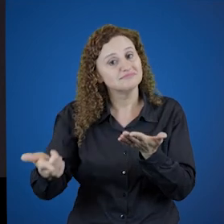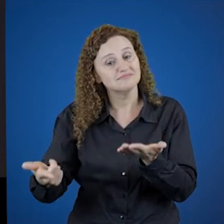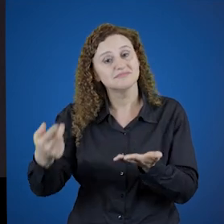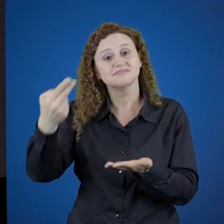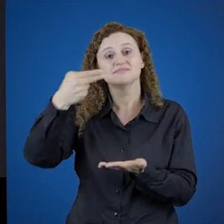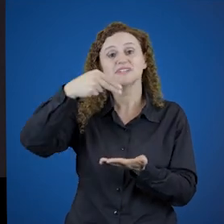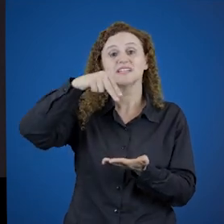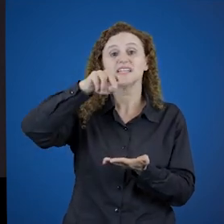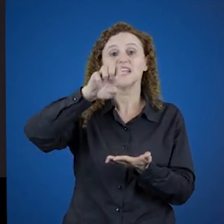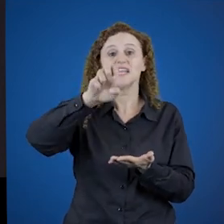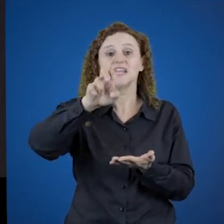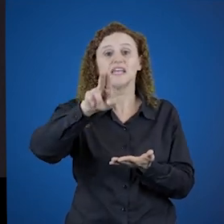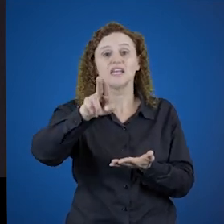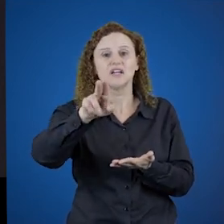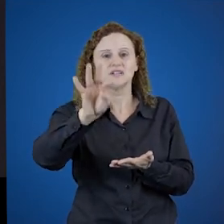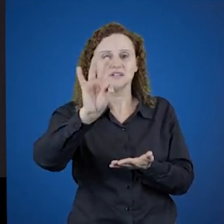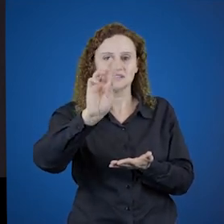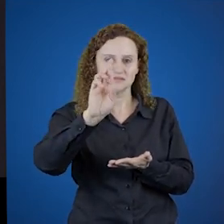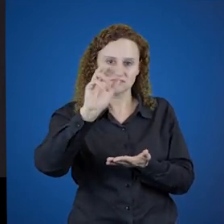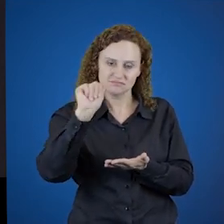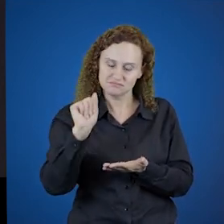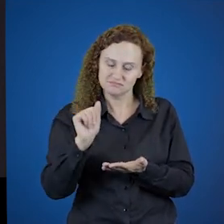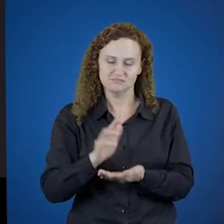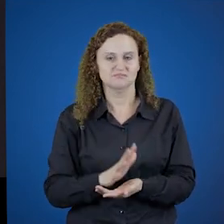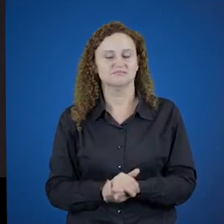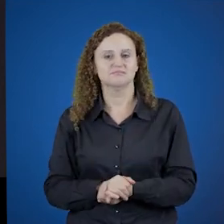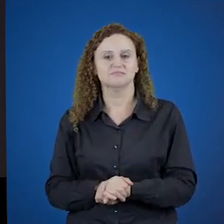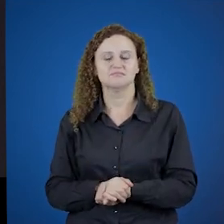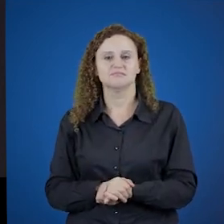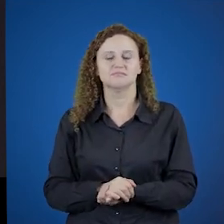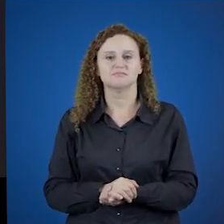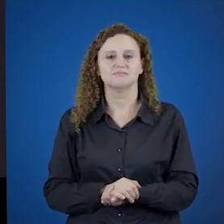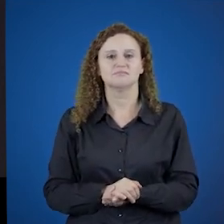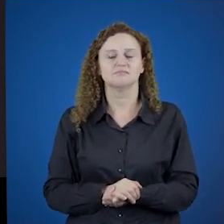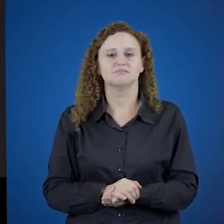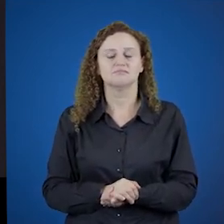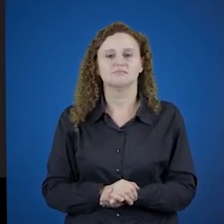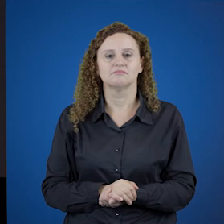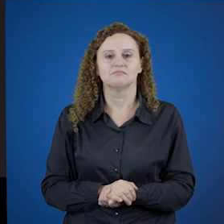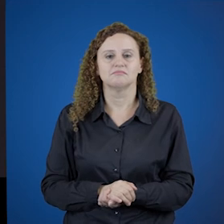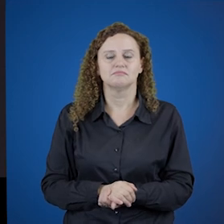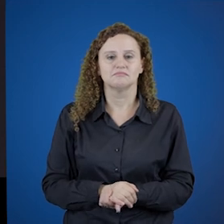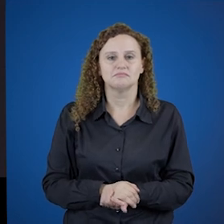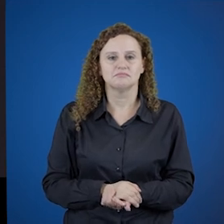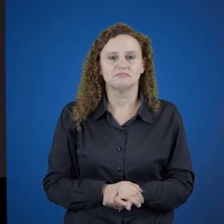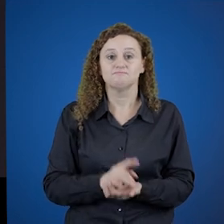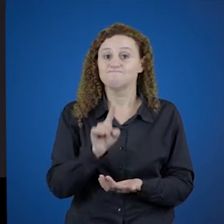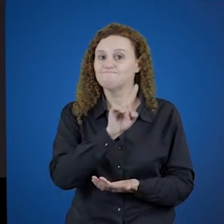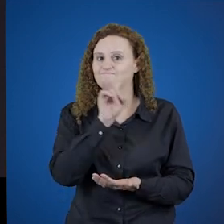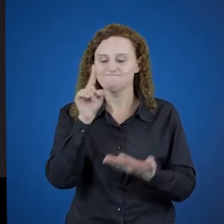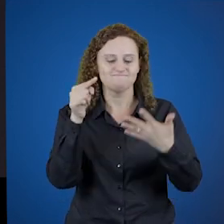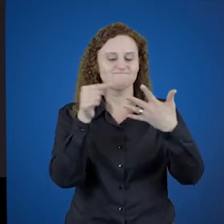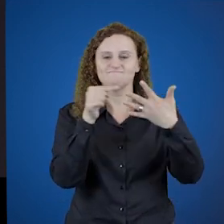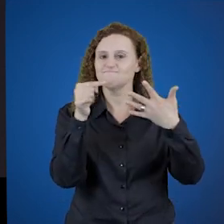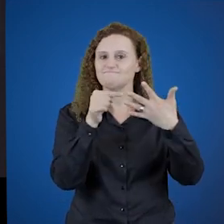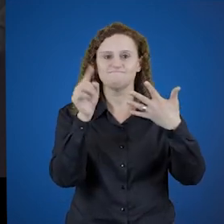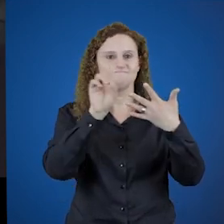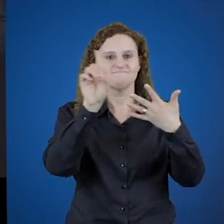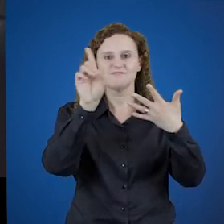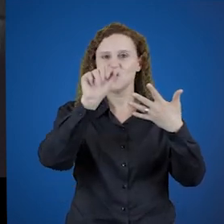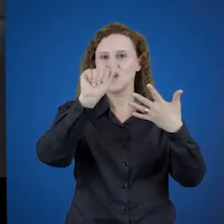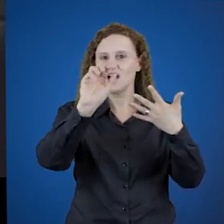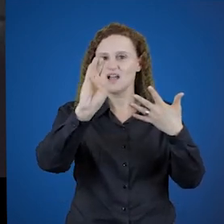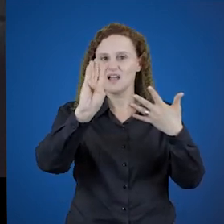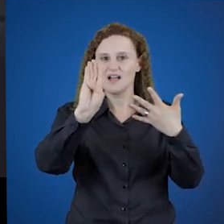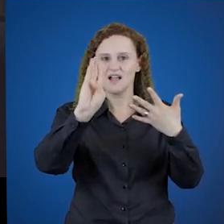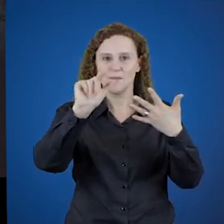ablativo singular neutro aratro não Oi Carla